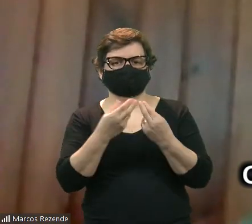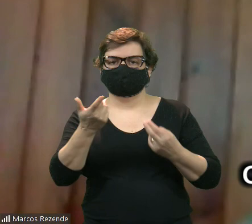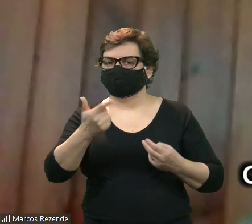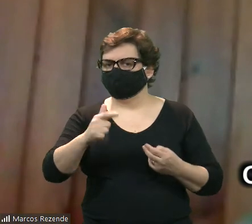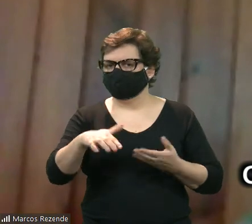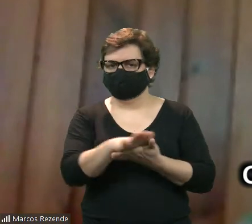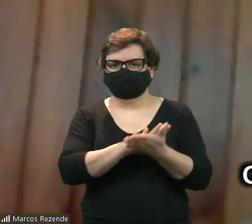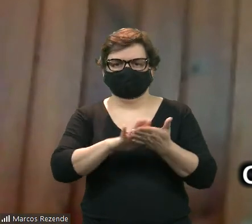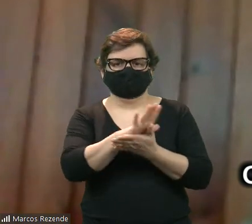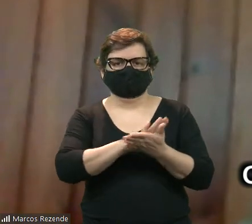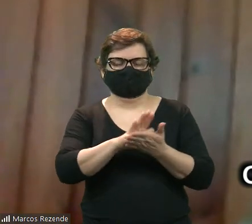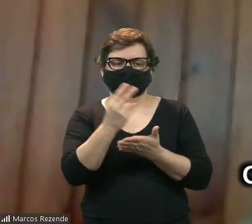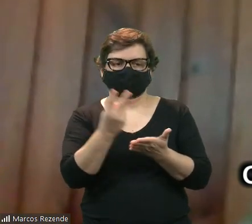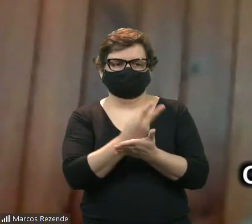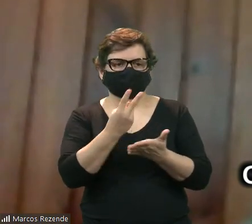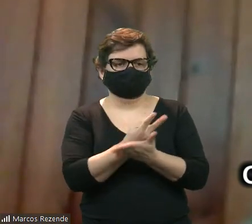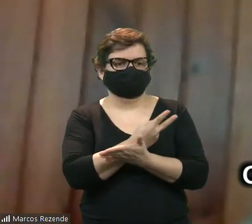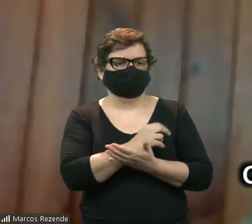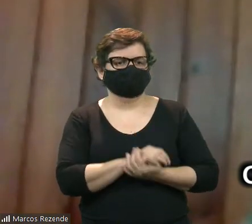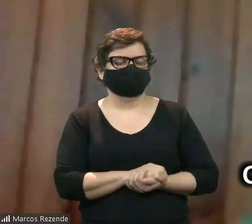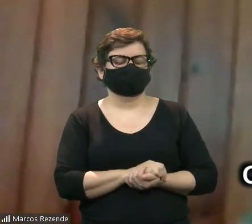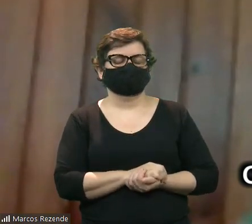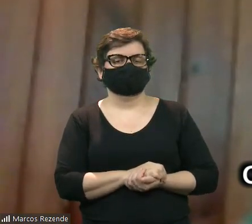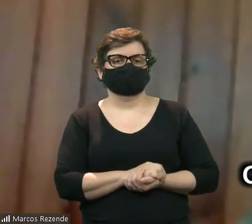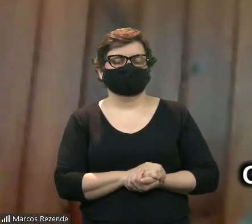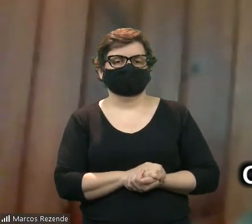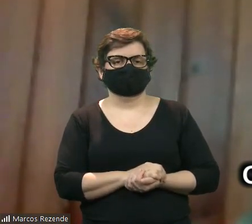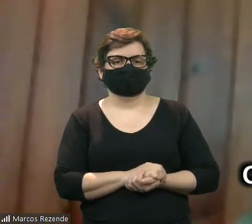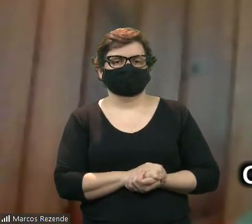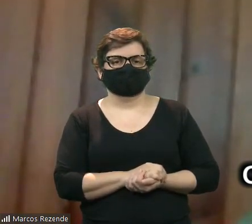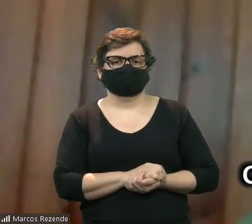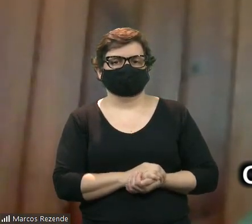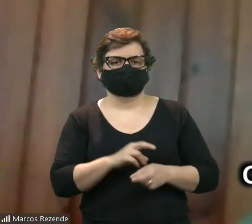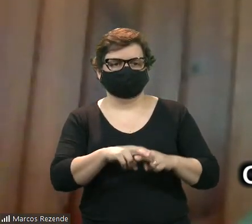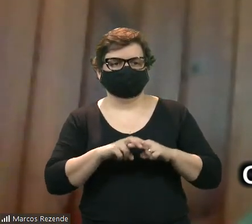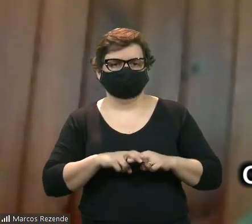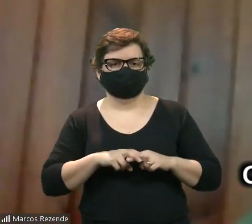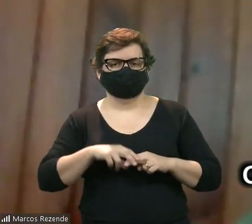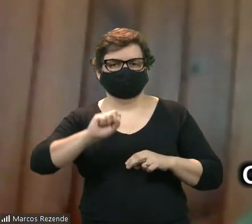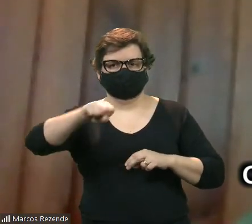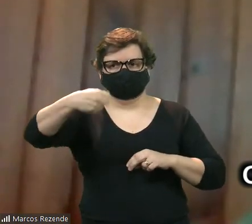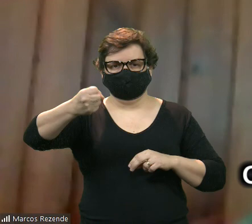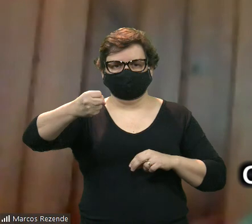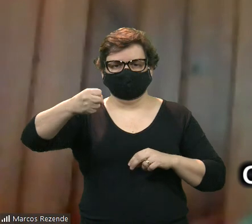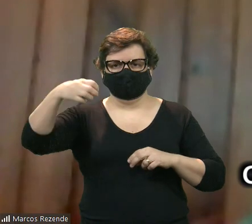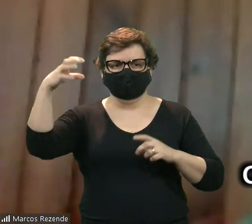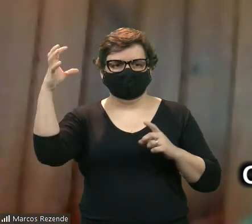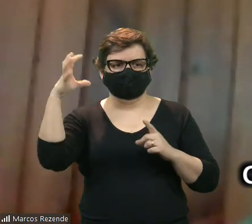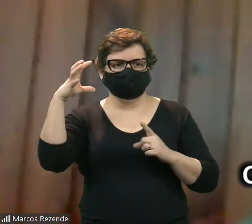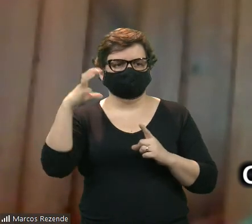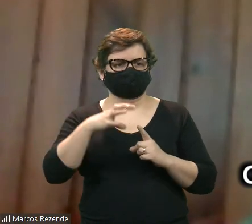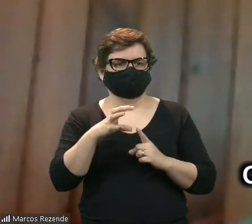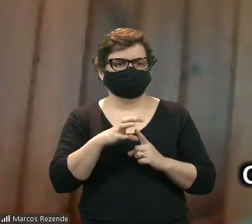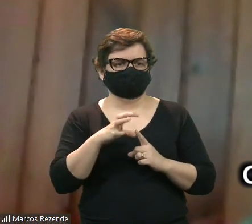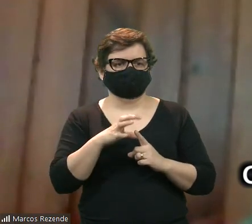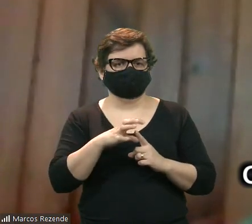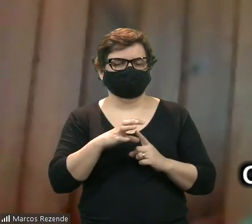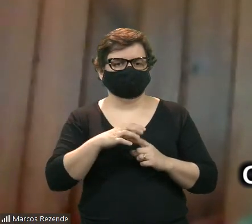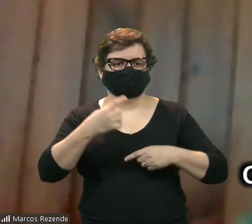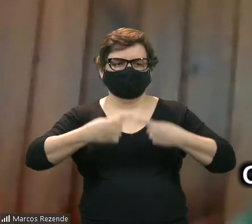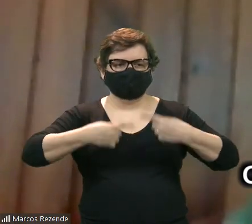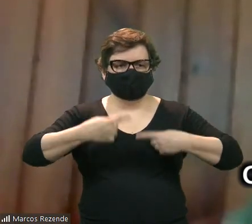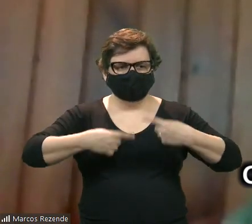tivemos intercorrência nenhuma na queda de sinal. Pudemos estar discutindo por mais de